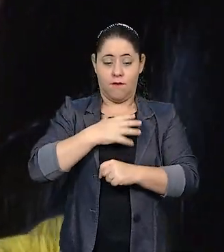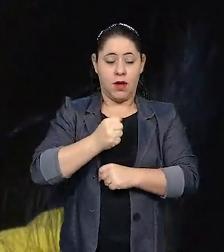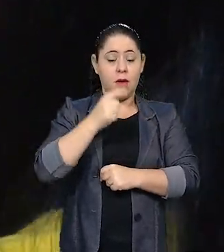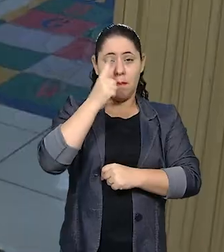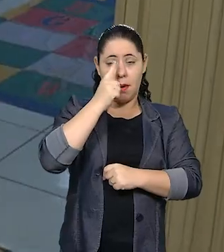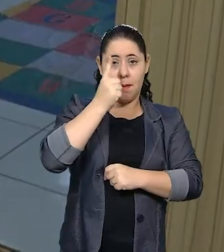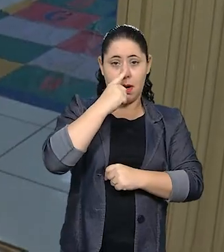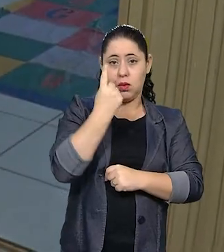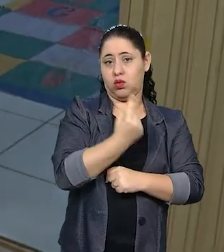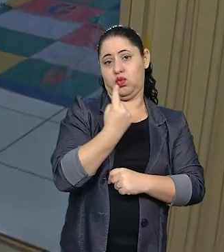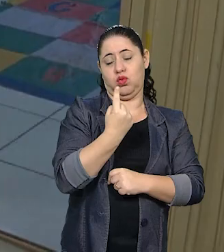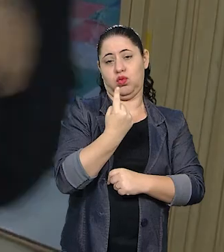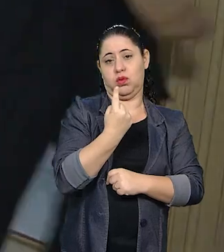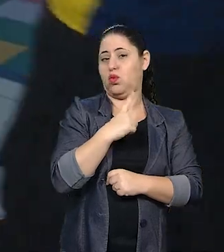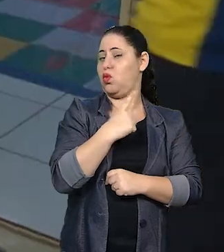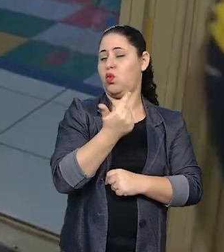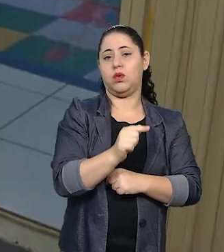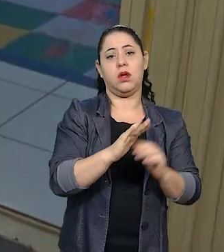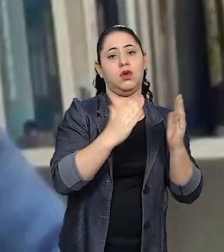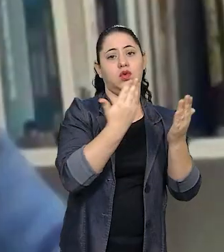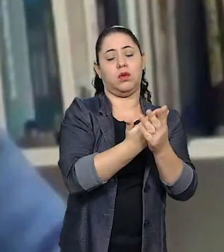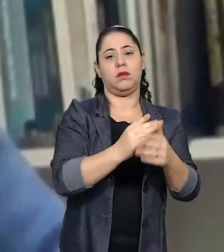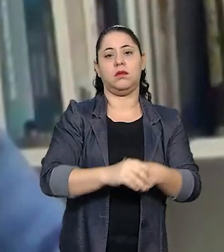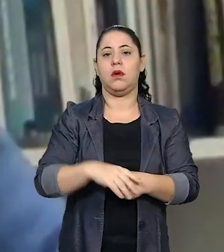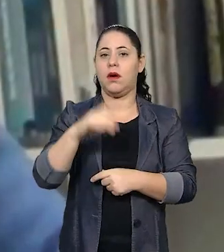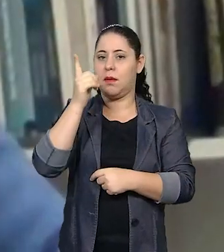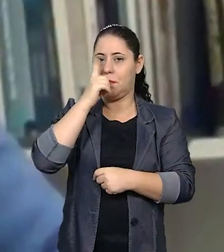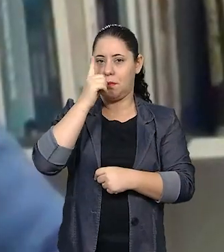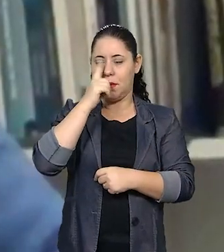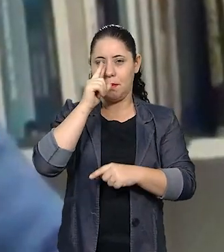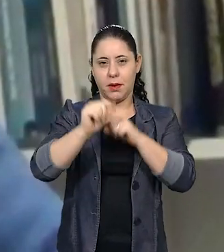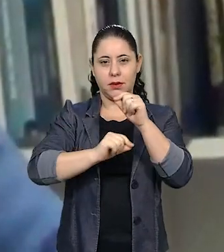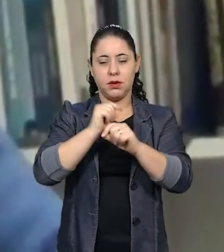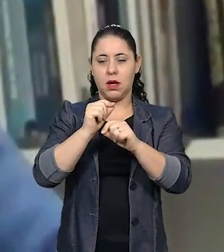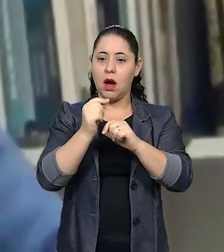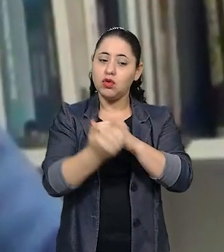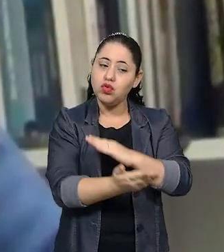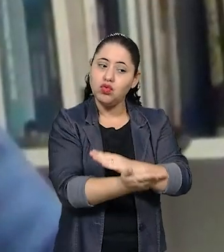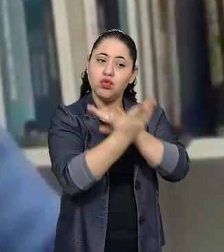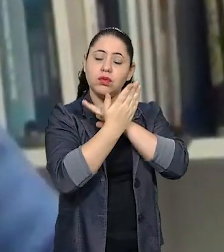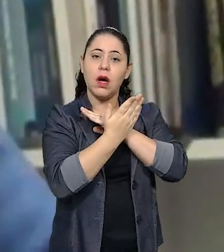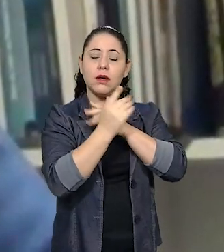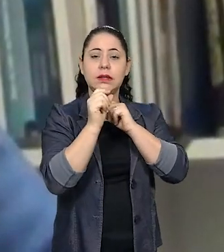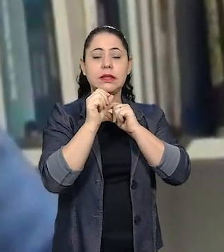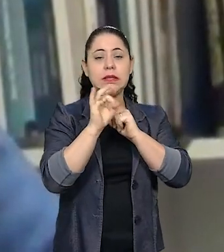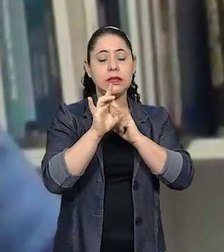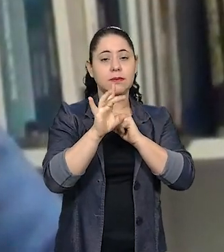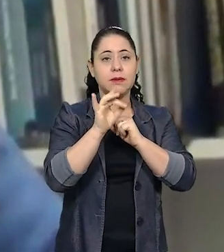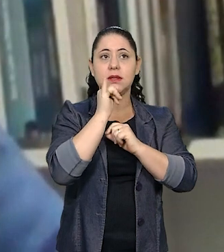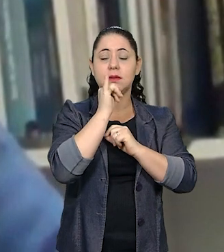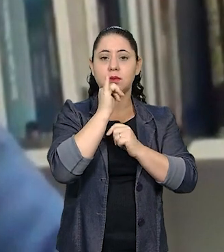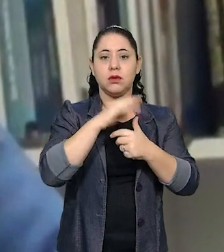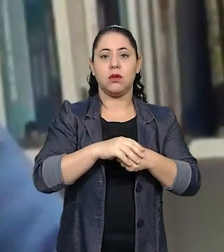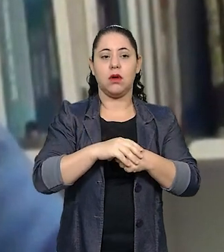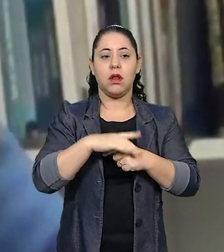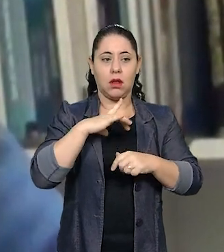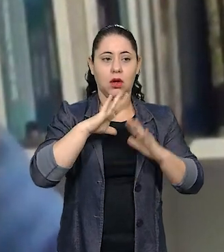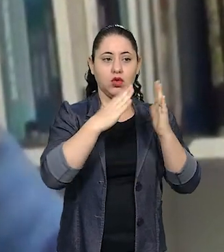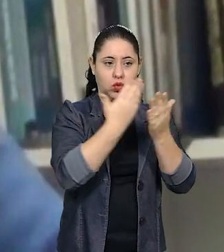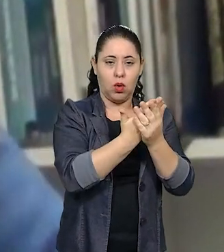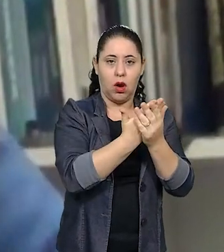não frequentavam creche em 2019. Ou seja, muitos filhos de mães solo não se beneficiam do